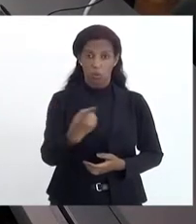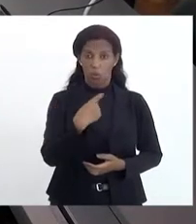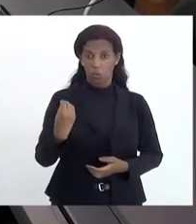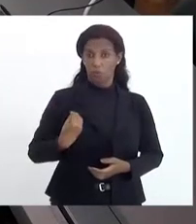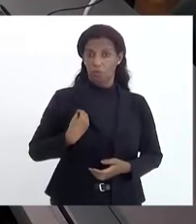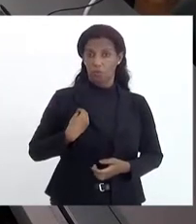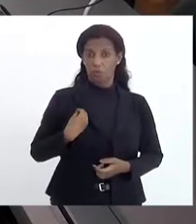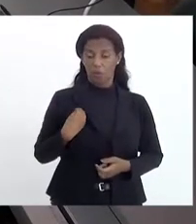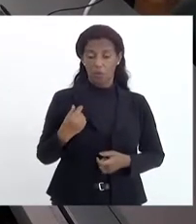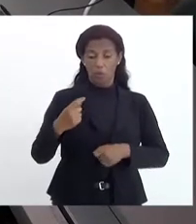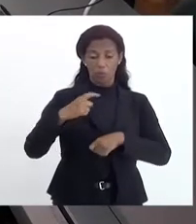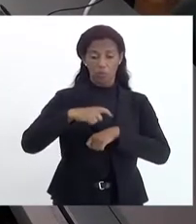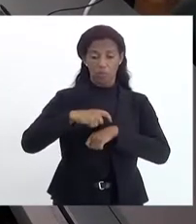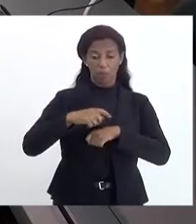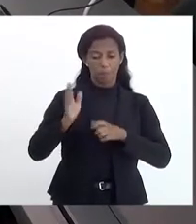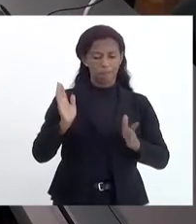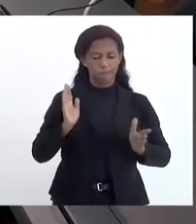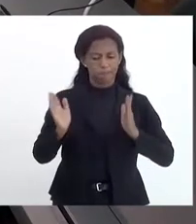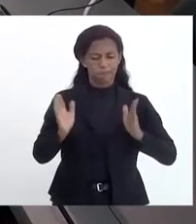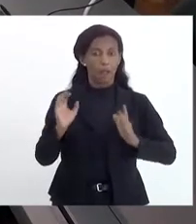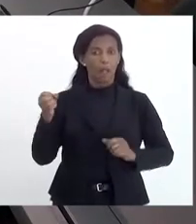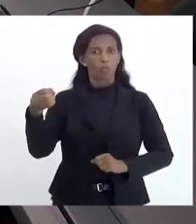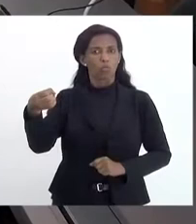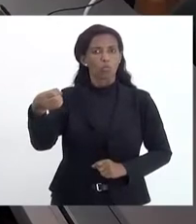novo. Um tempo